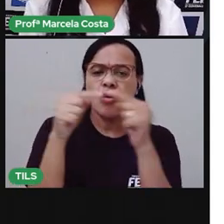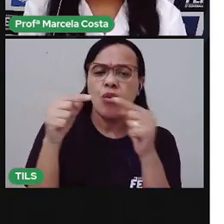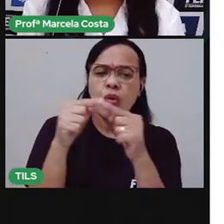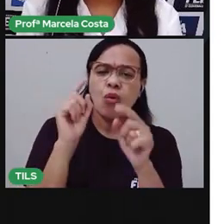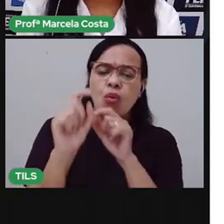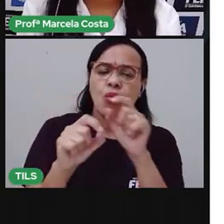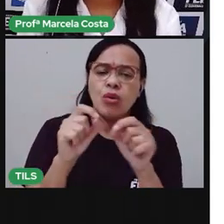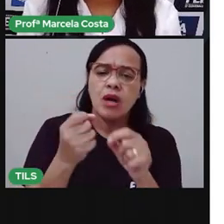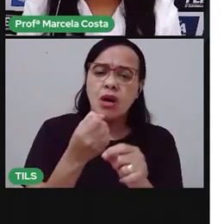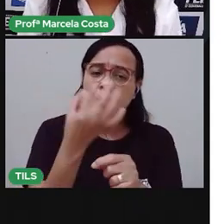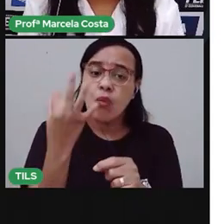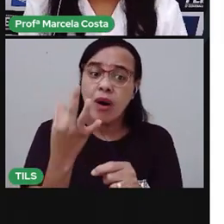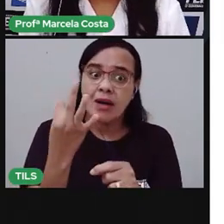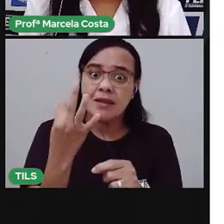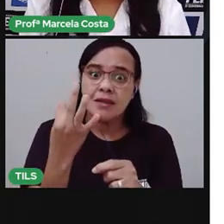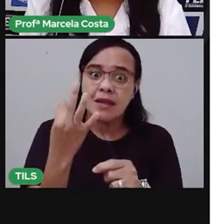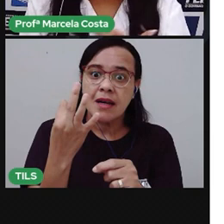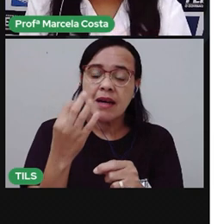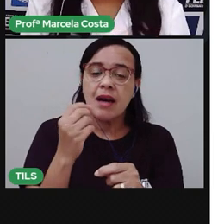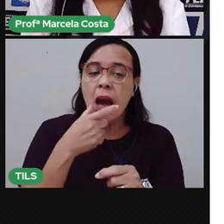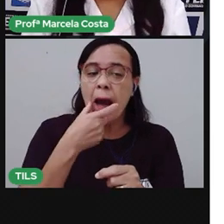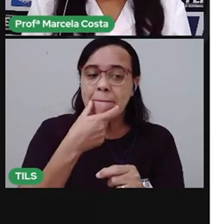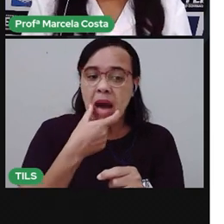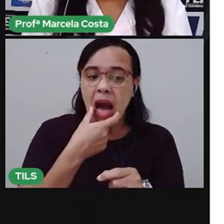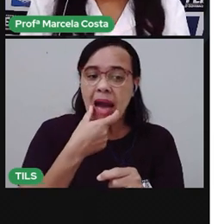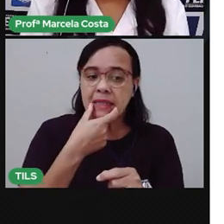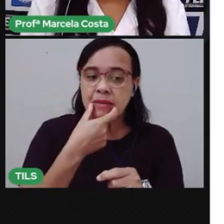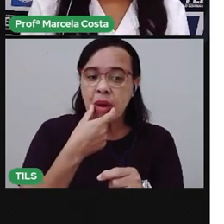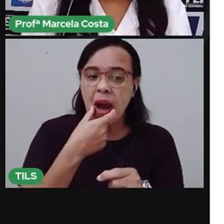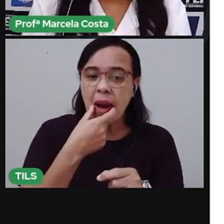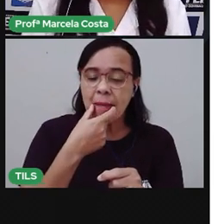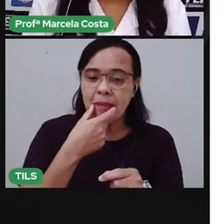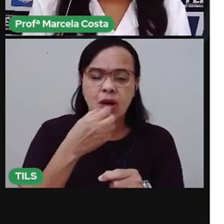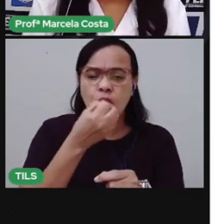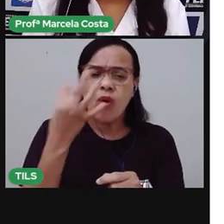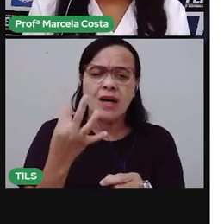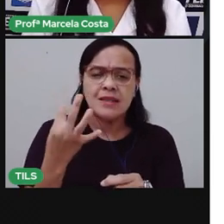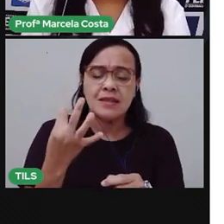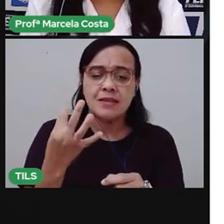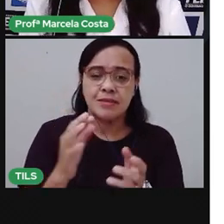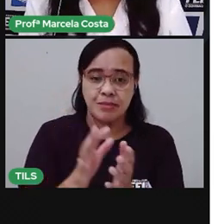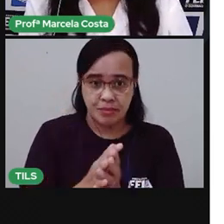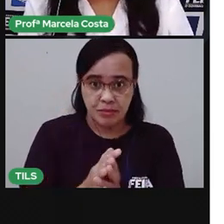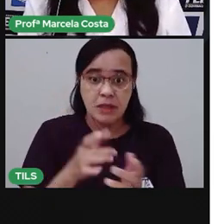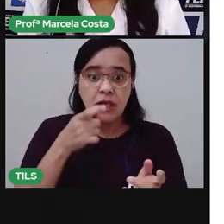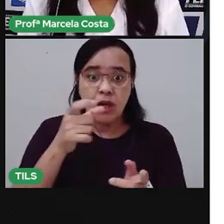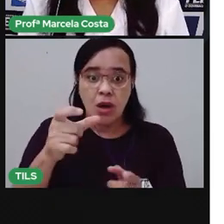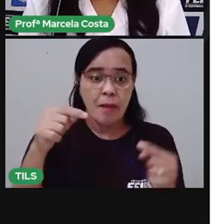vai contar Quantas vezes a gente abre a boca para falar que ela palavra